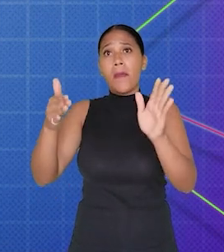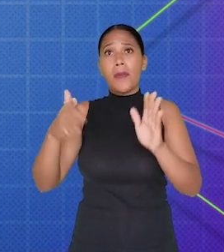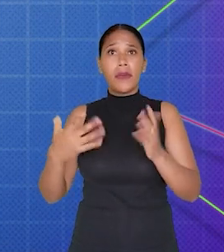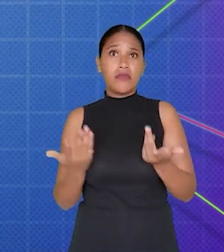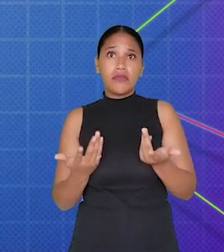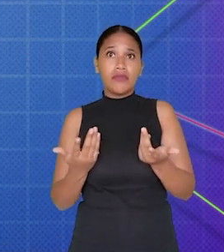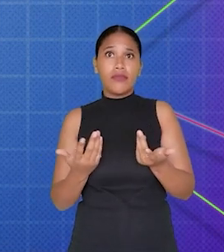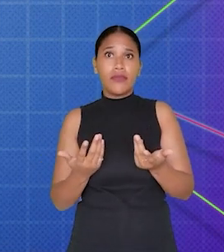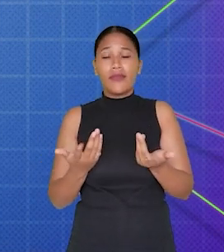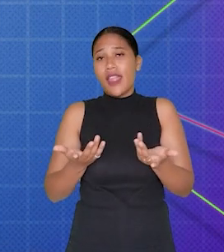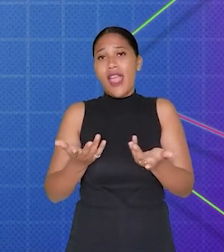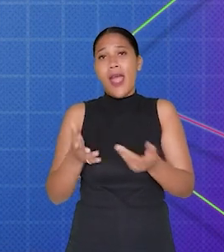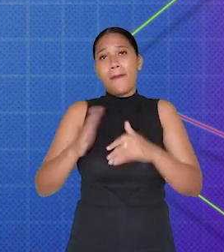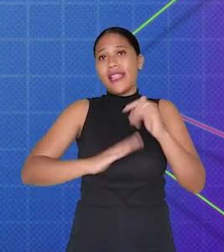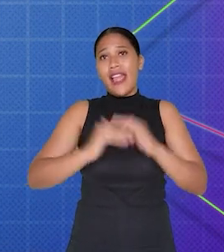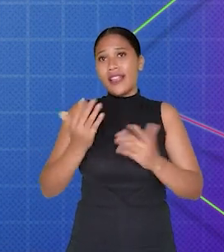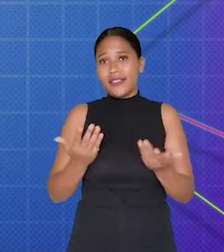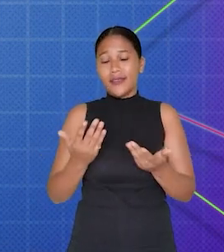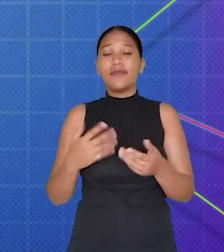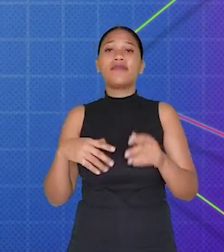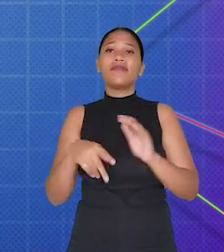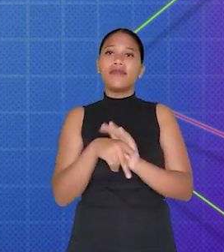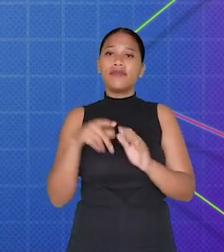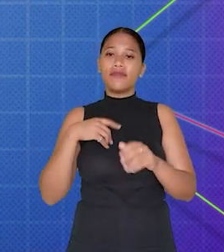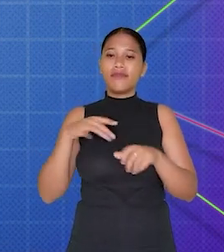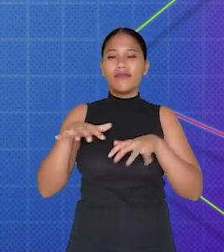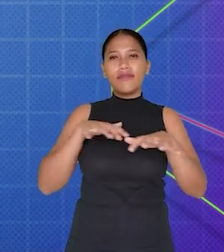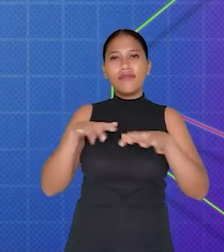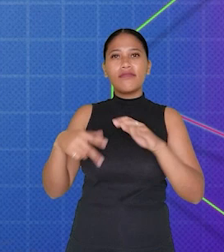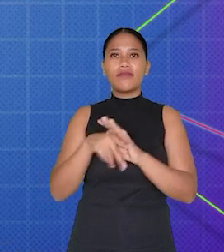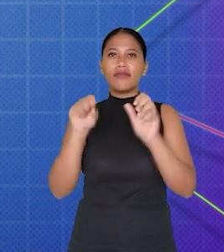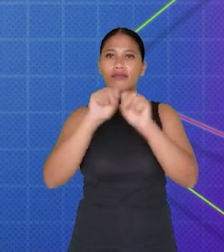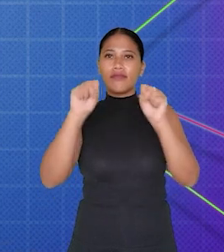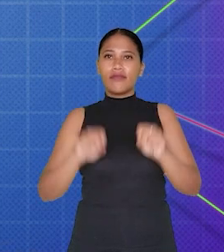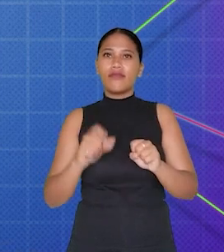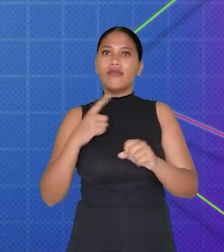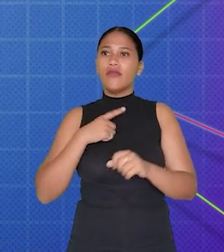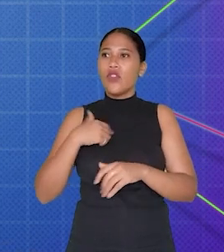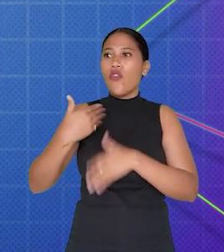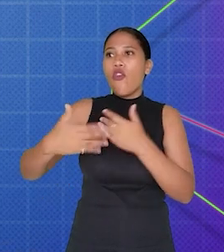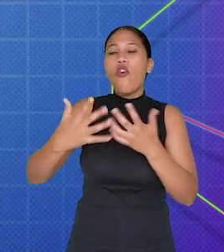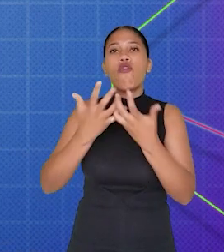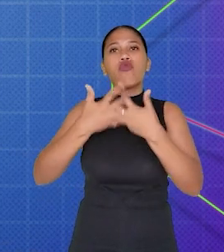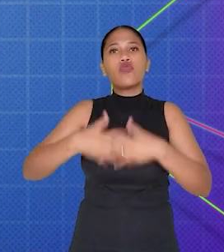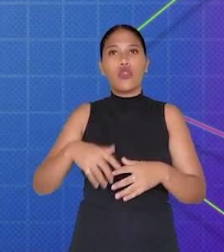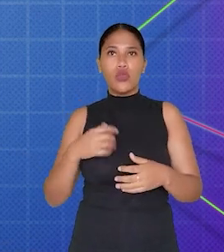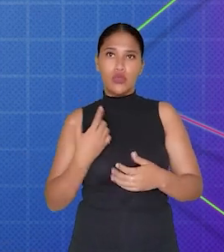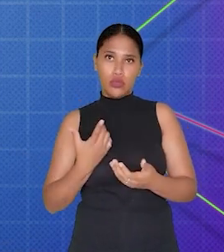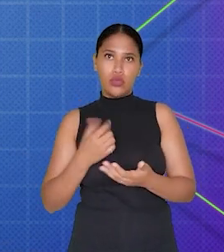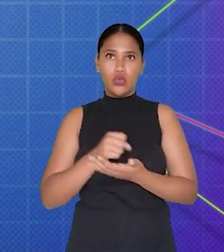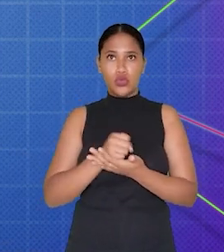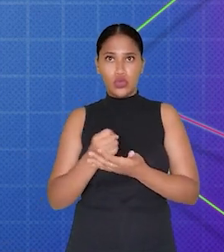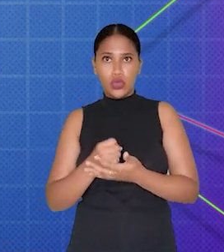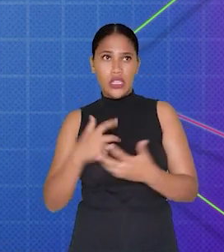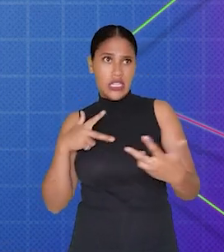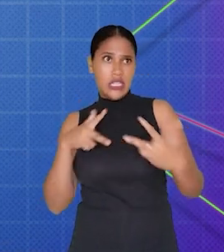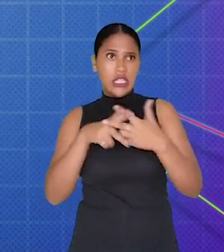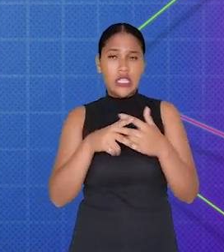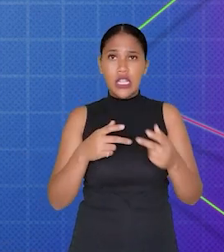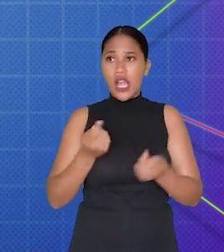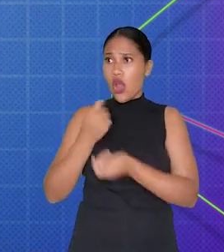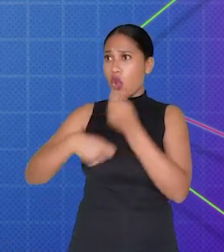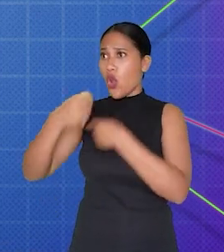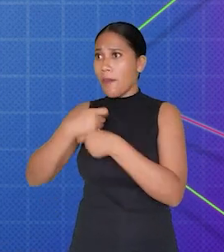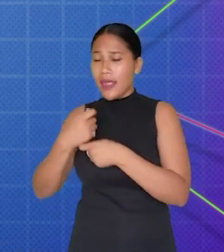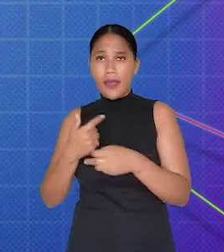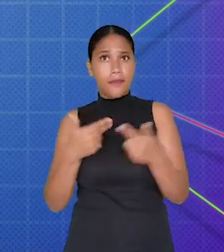desbloqueios de novos personagens ou habilidades. As mecânicas são as regras e sistemas que governam o funcionamento do jogo, incluindo o combate, a física,